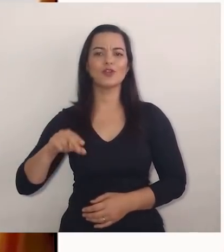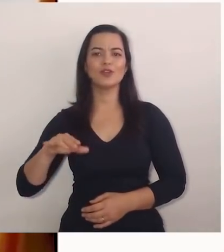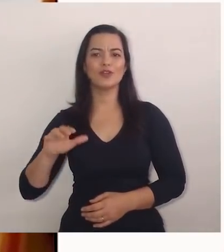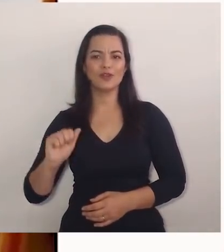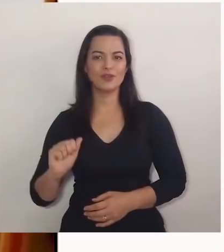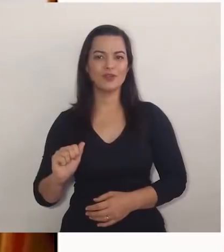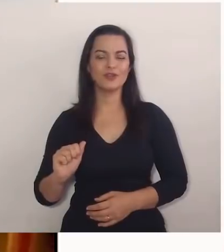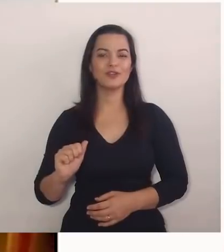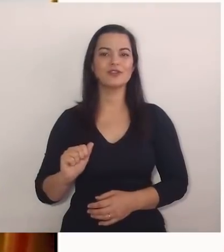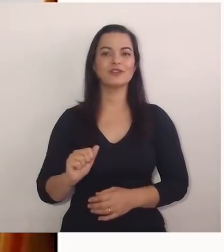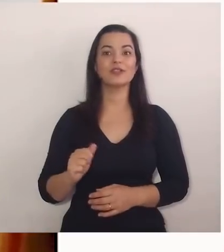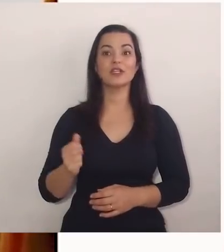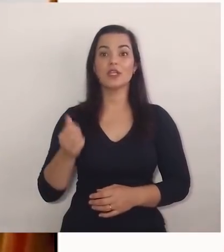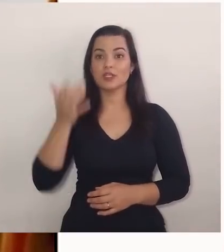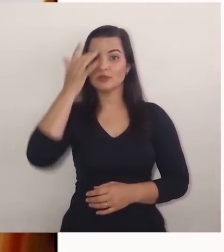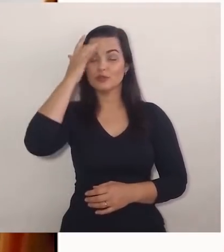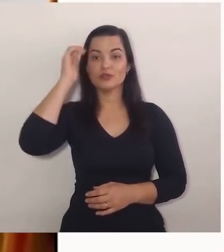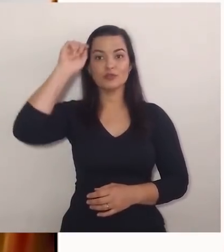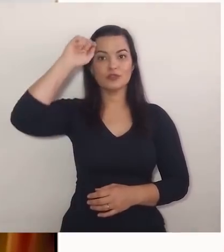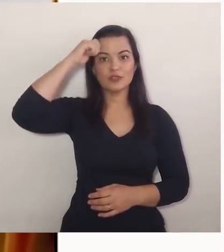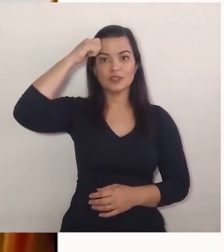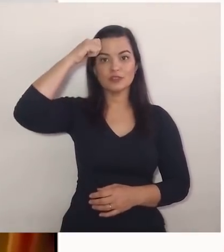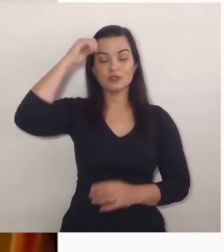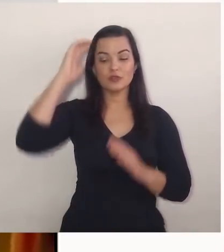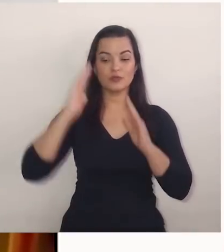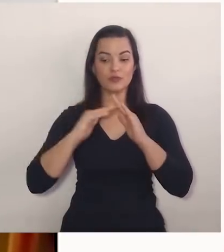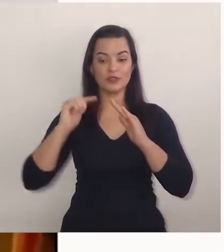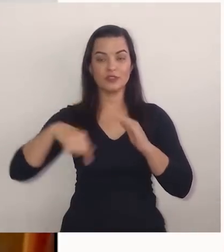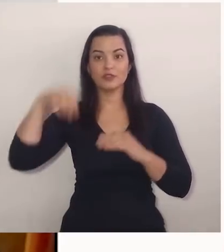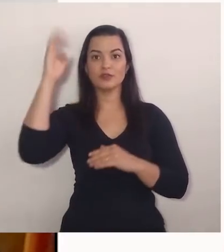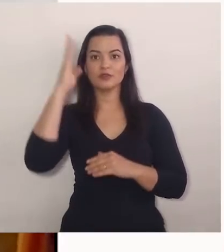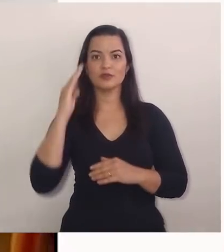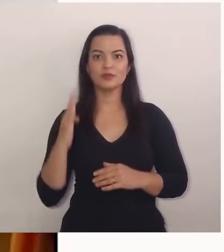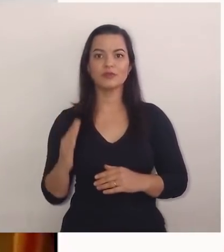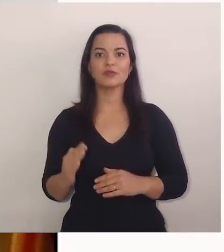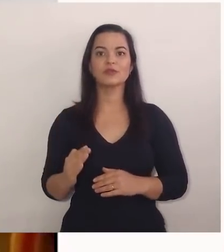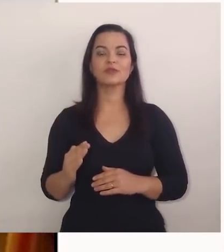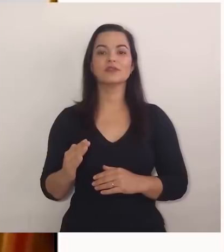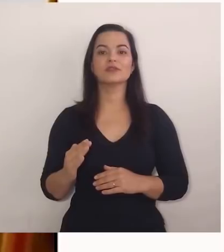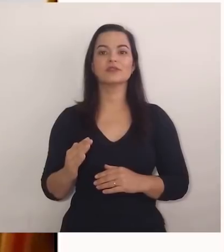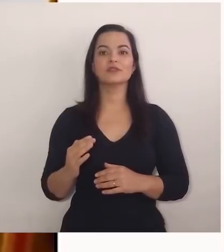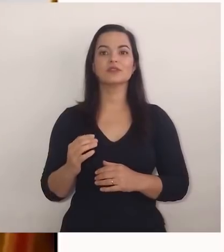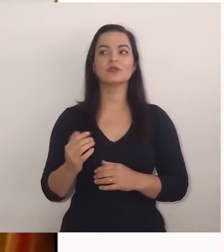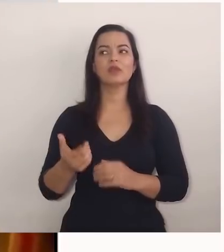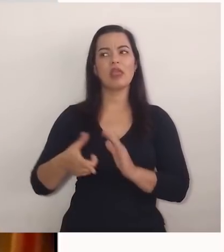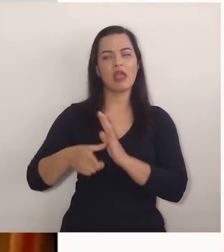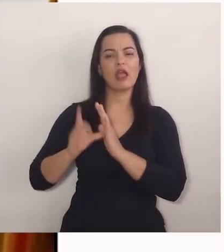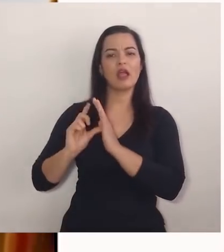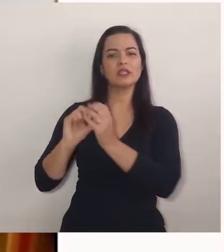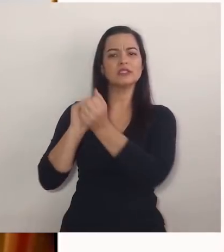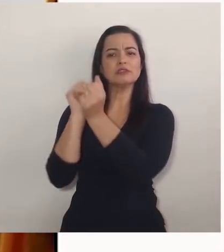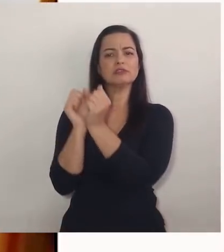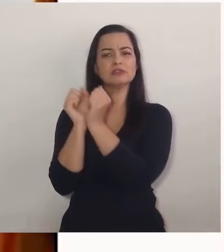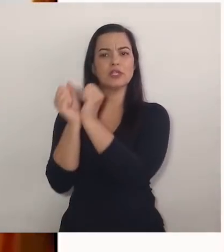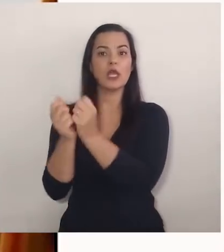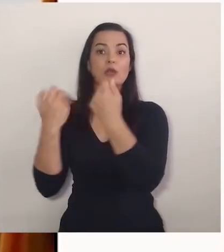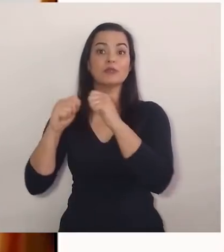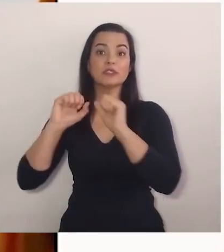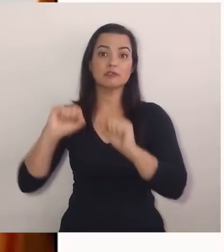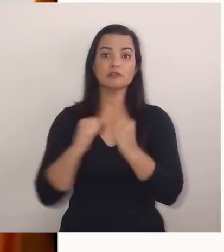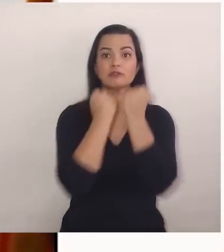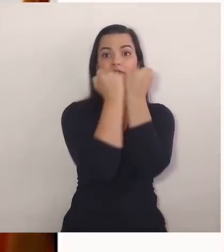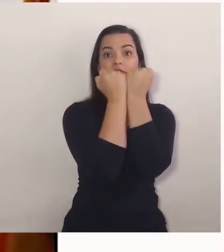e estavam no Brasil, que eram escravizados, precisavam de uma forma de defesa. Então, no meio